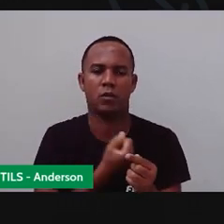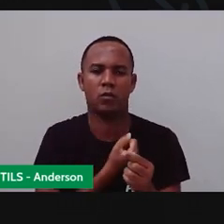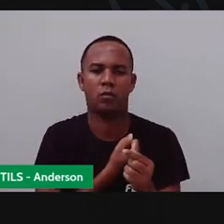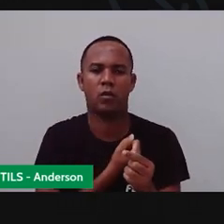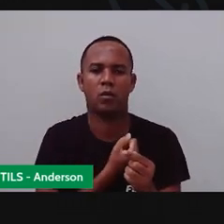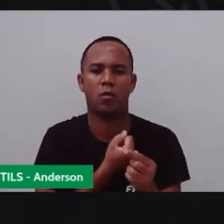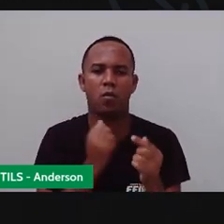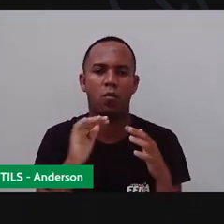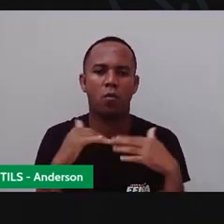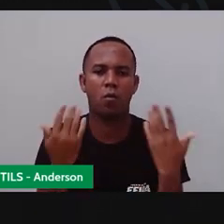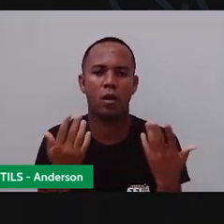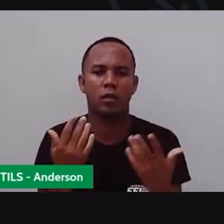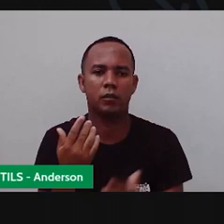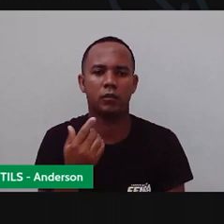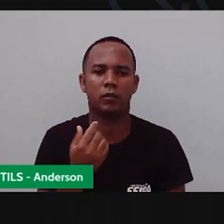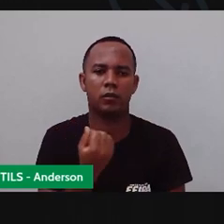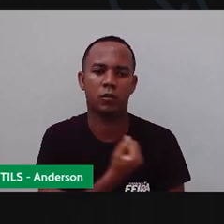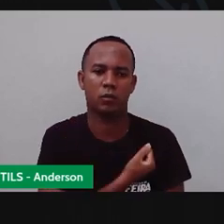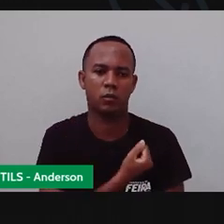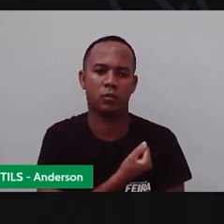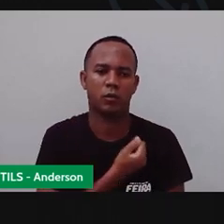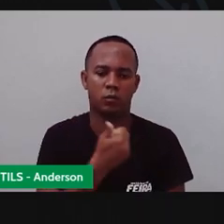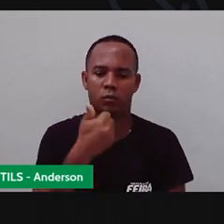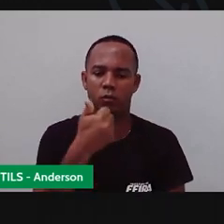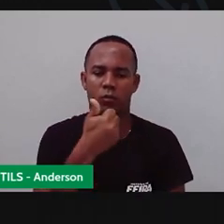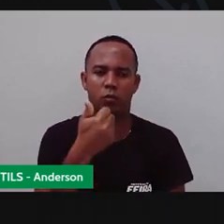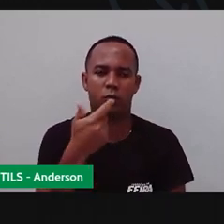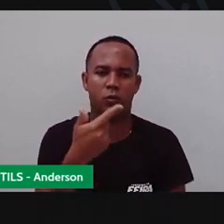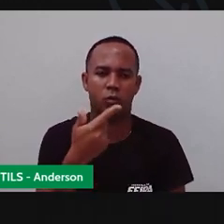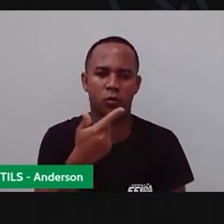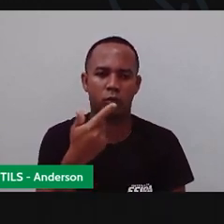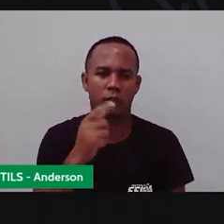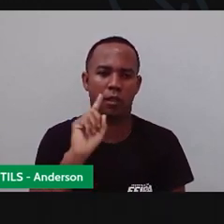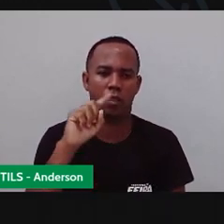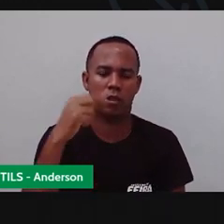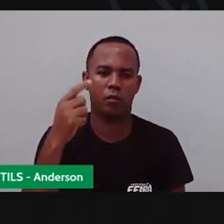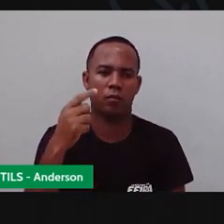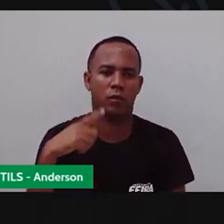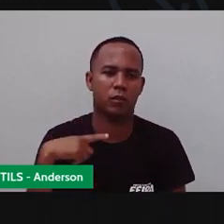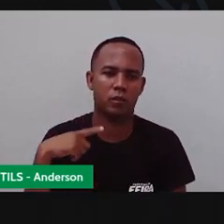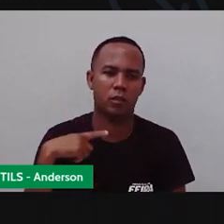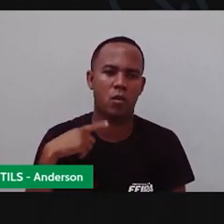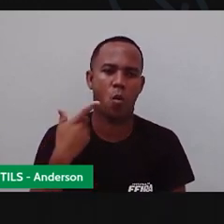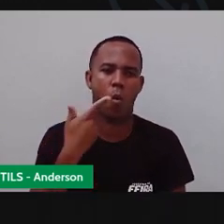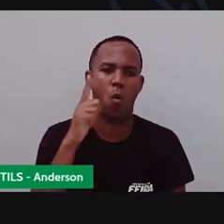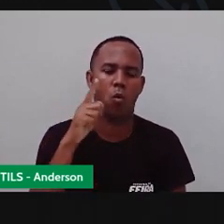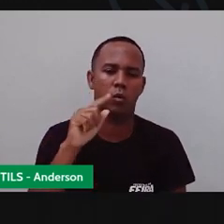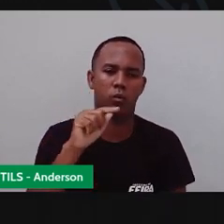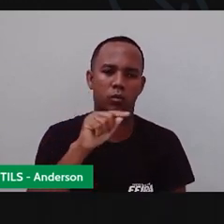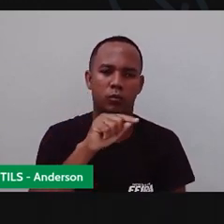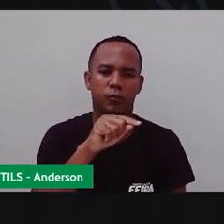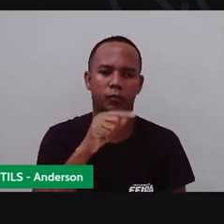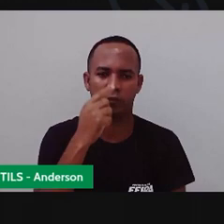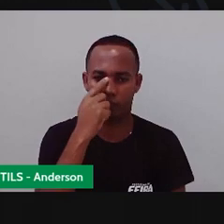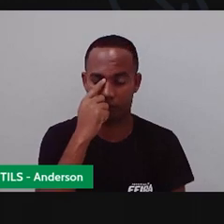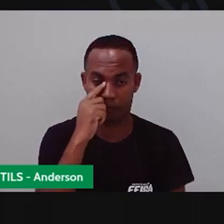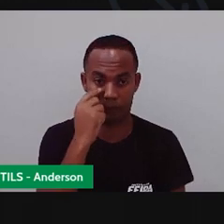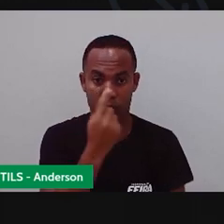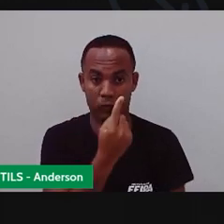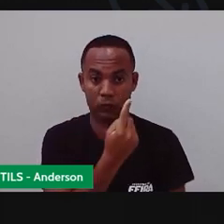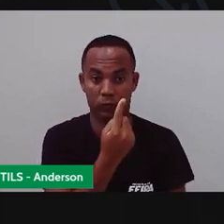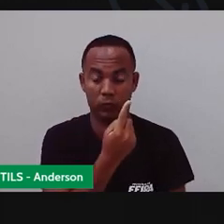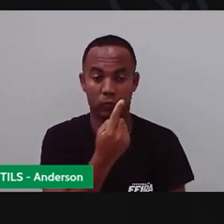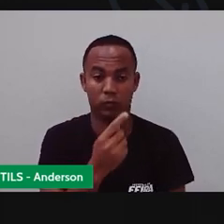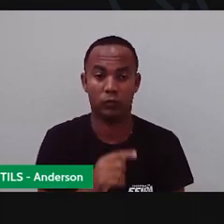o... Doze, ó. Depois, aí tem um outro aqui, que é o... Aí vem aqui o um.